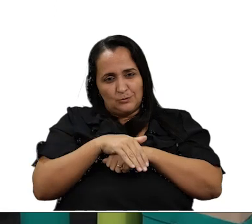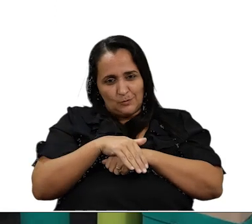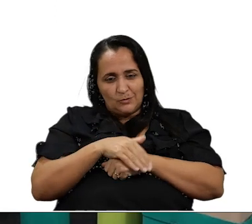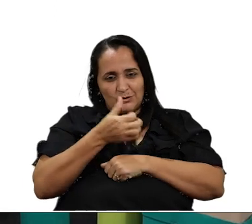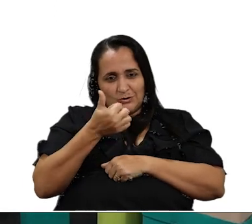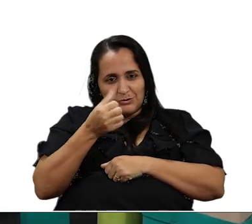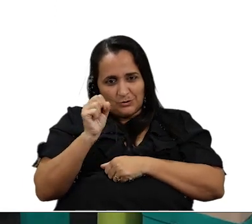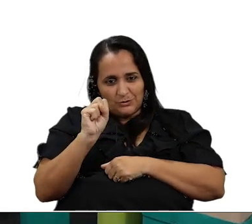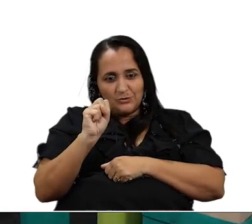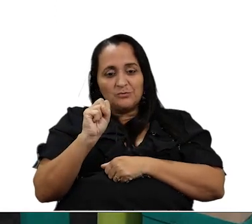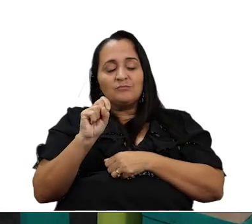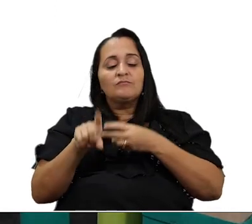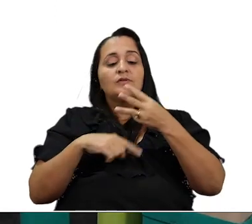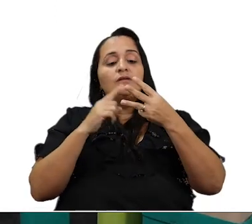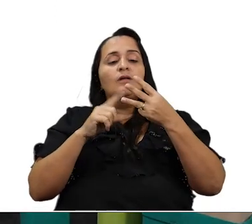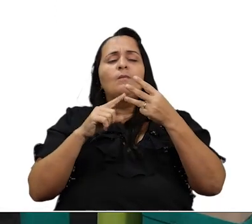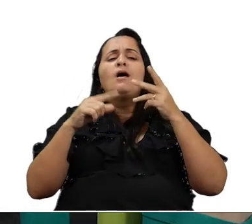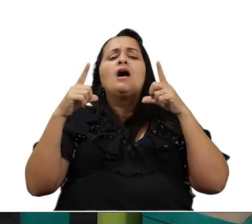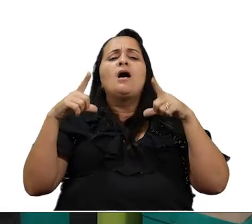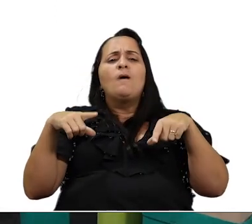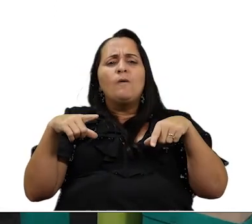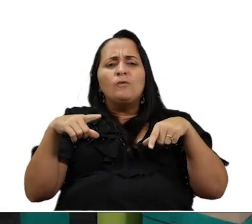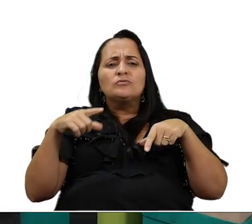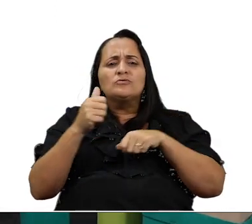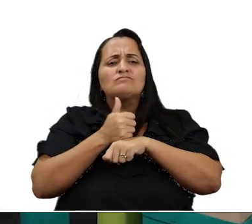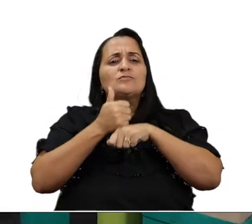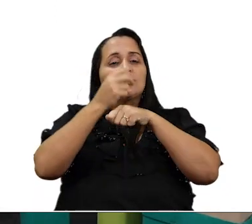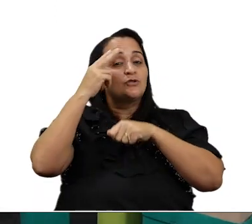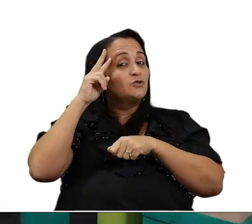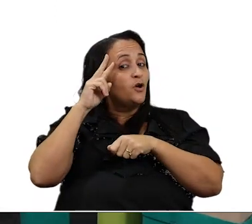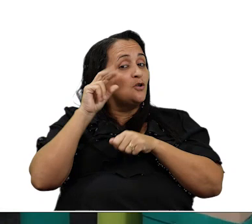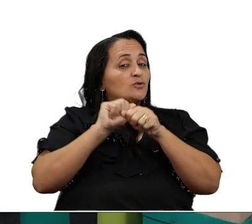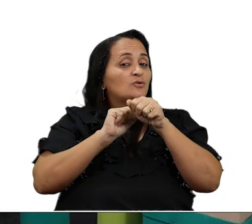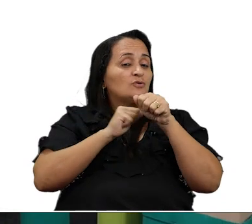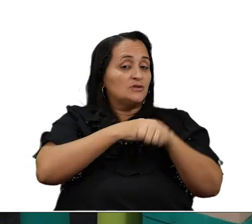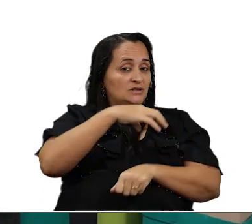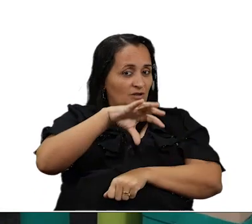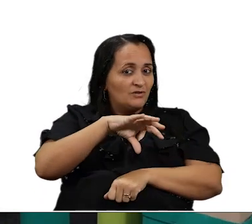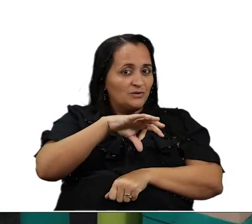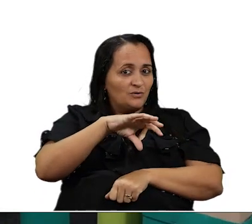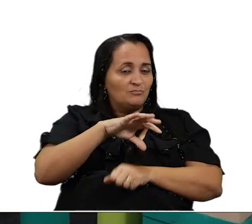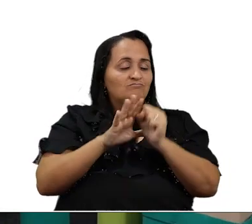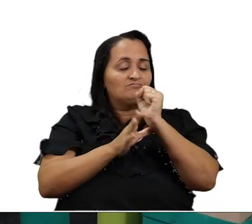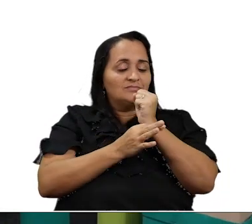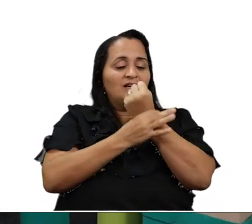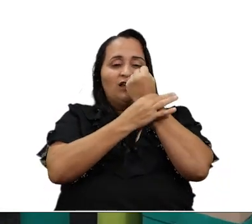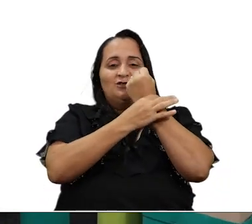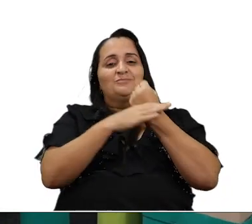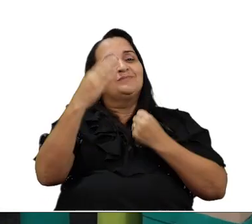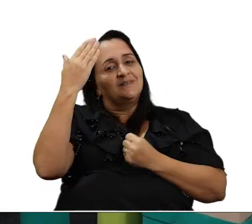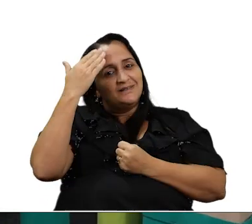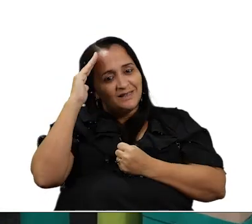do Carnaval fica no Centro Histórico de Salvador. Tá vendo? Garantimos a compreensão dessa primeira parte do